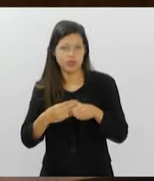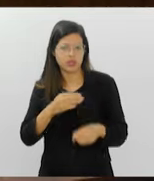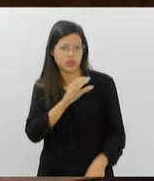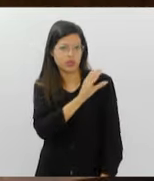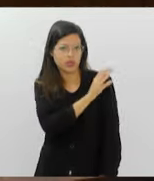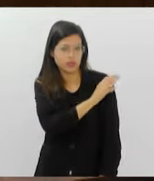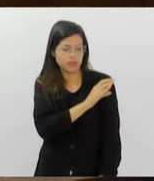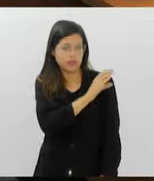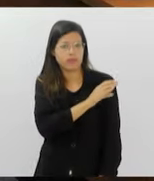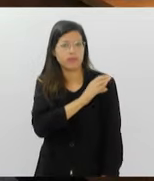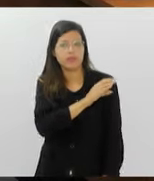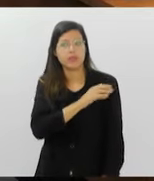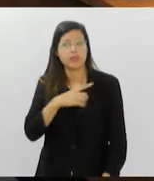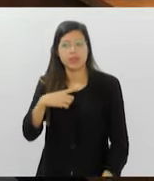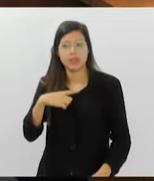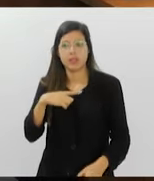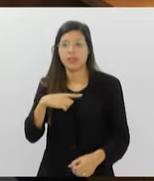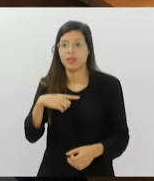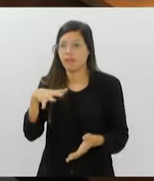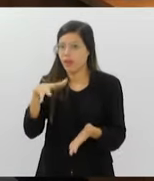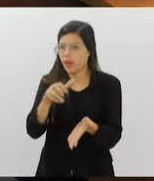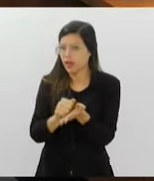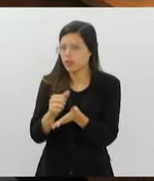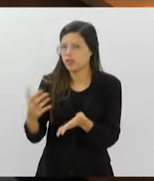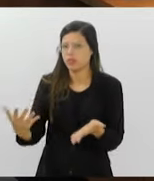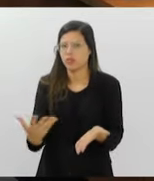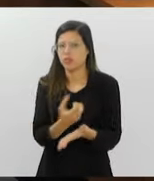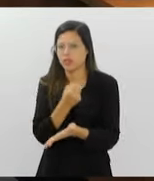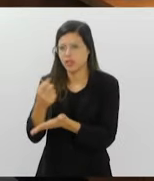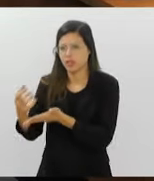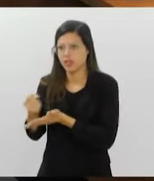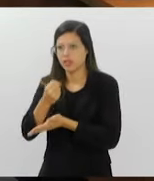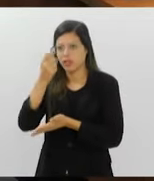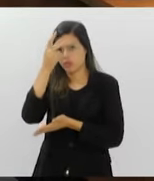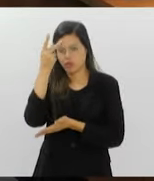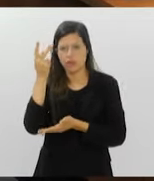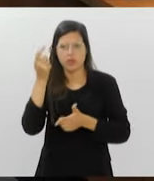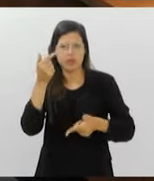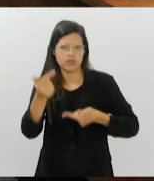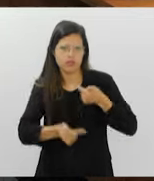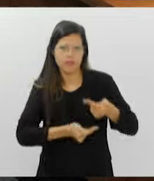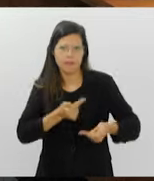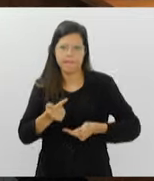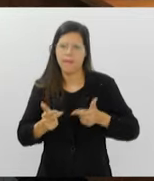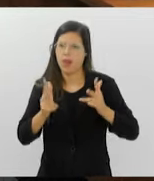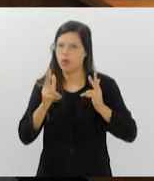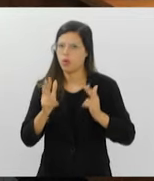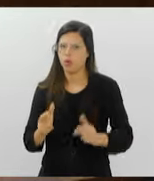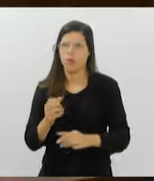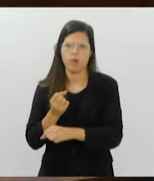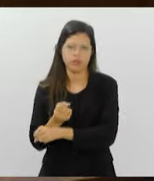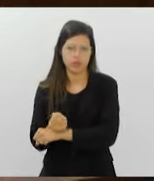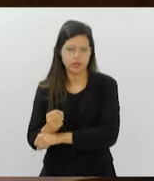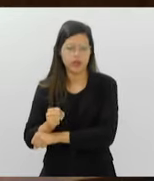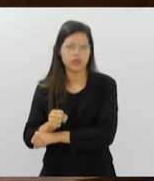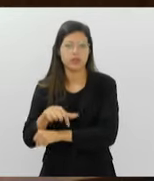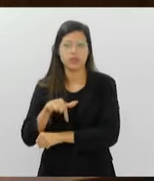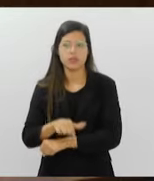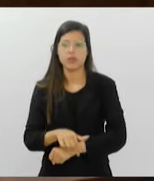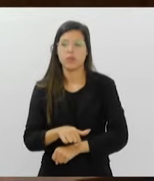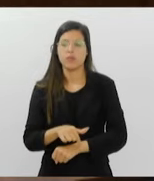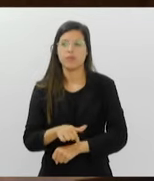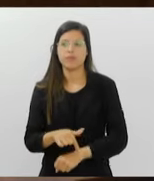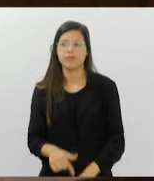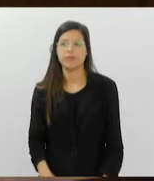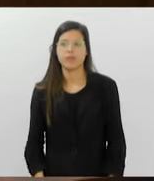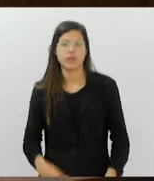dos maiores registros de resgate de pessoas em trabalhos análogos à escravidão. Então, para além desse trabalho